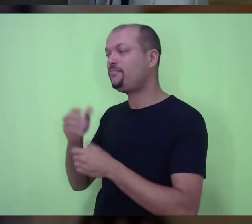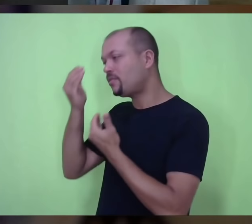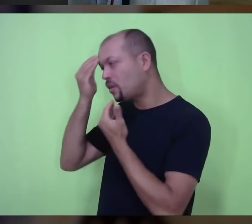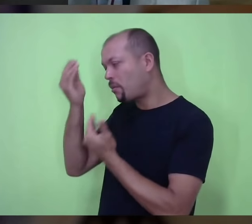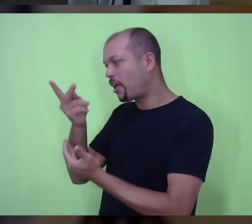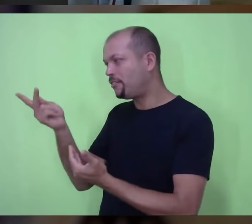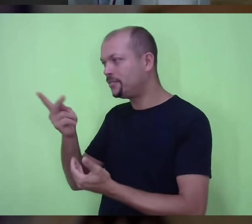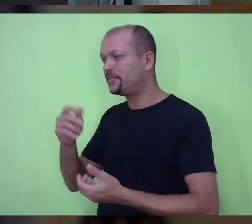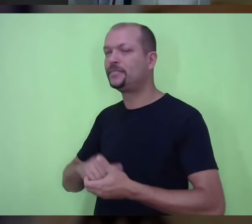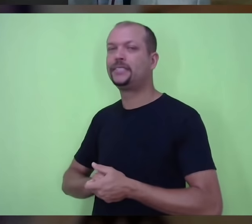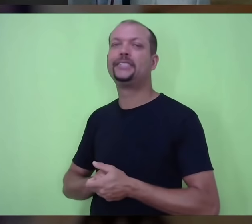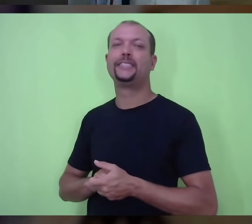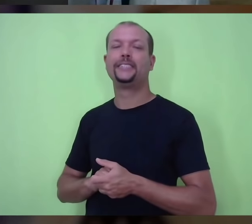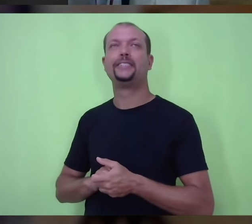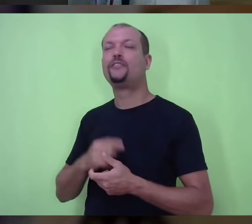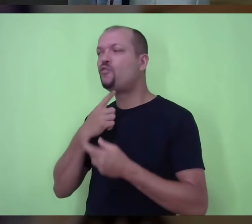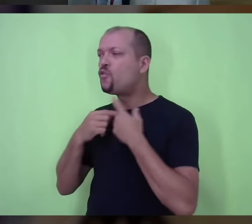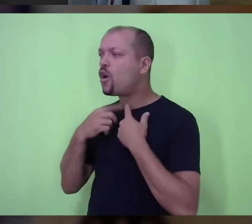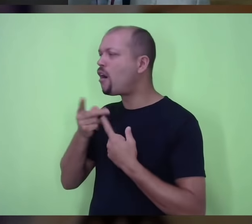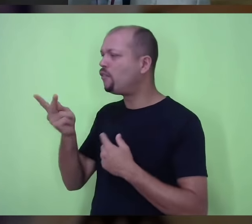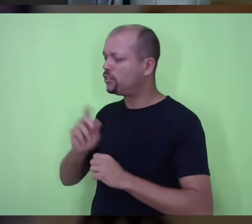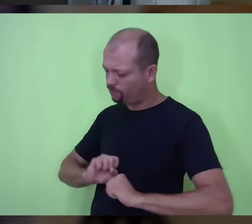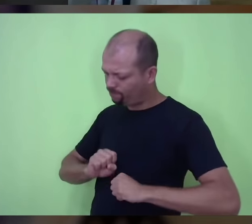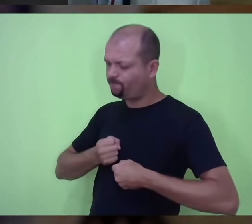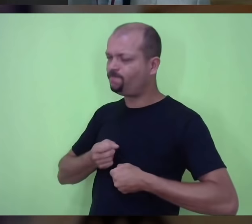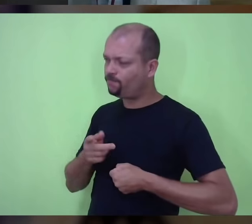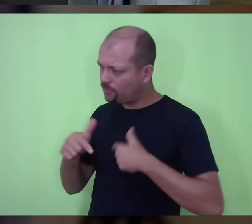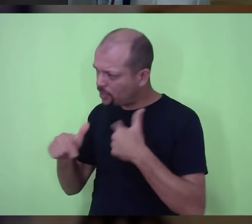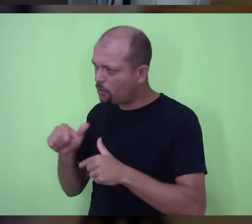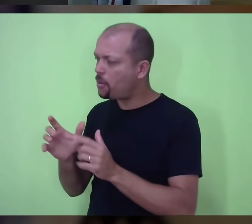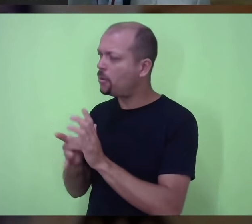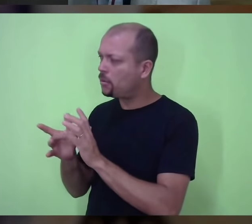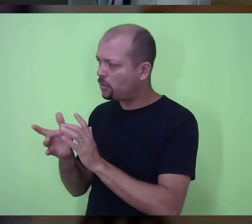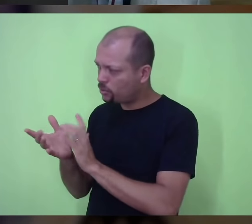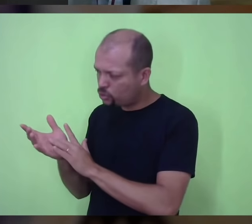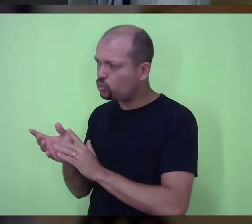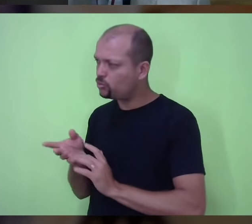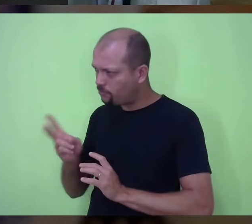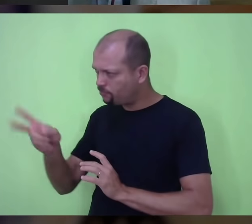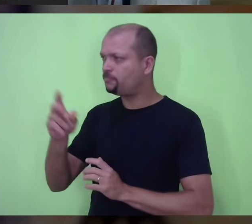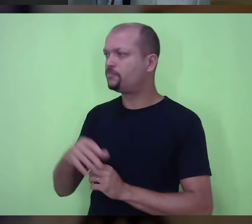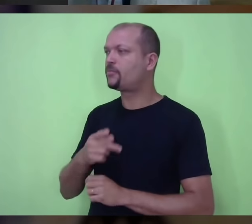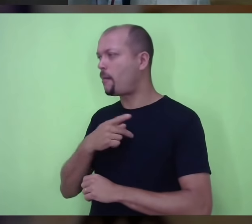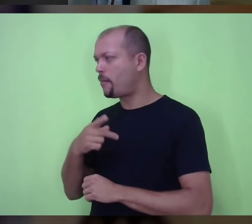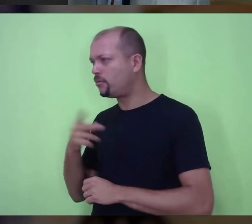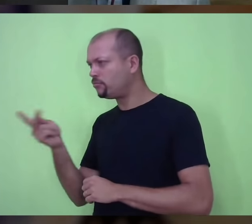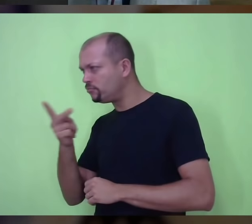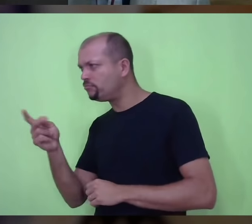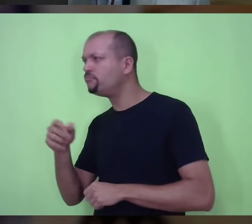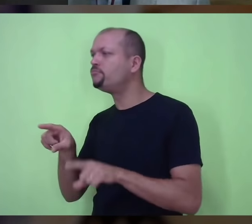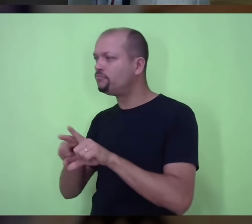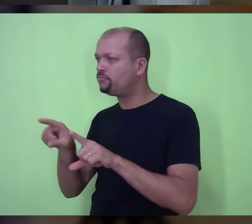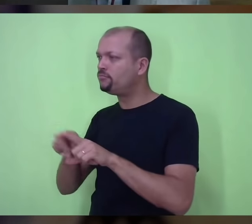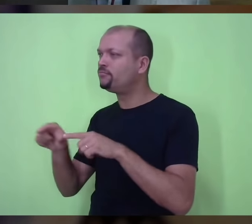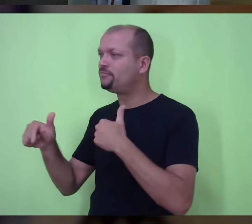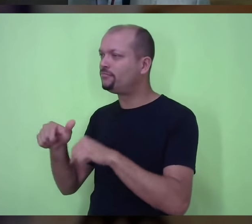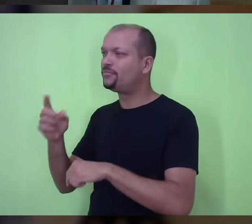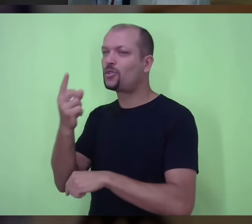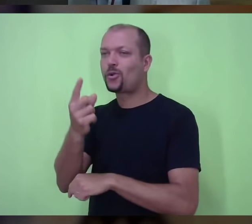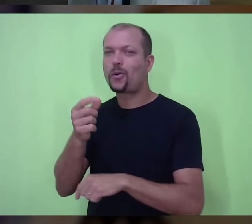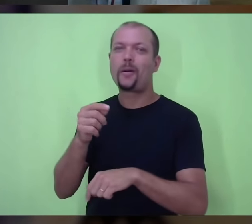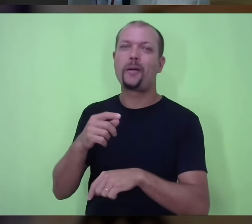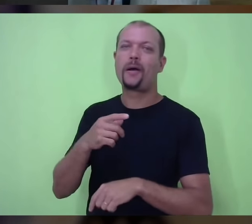obrigado a vocês. Meu desejo é que vocês continuem trabalhando para Cristo. Eu sei que o pastor Bruno está trabalhando, o pastor Gabriel está de